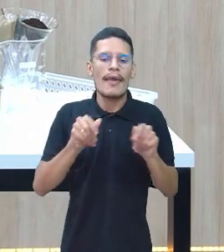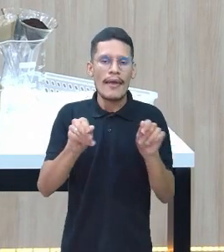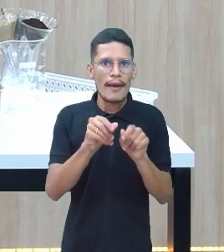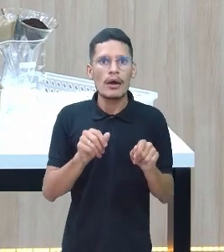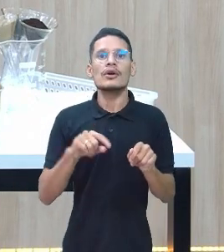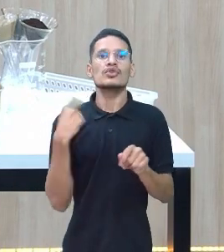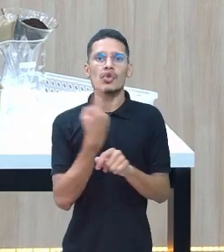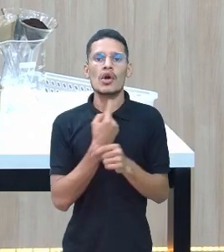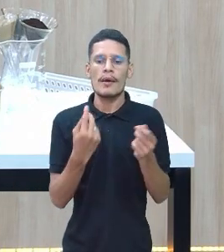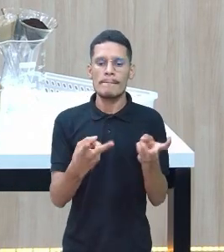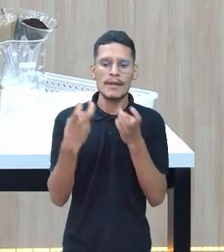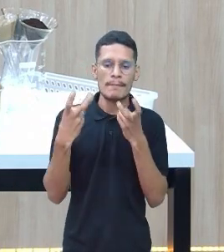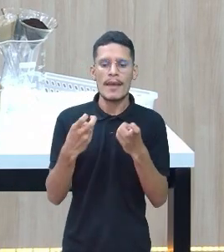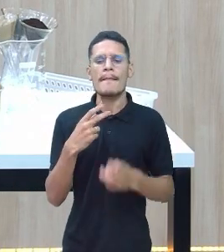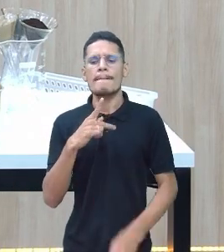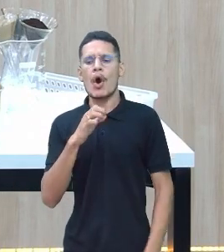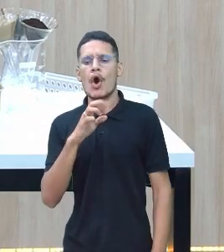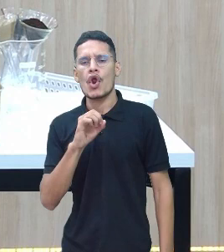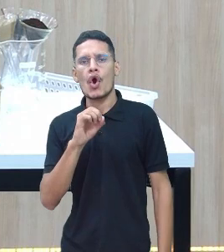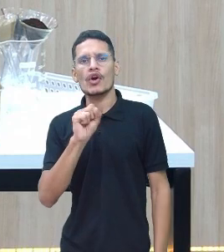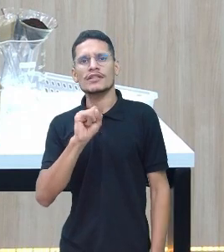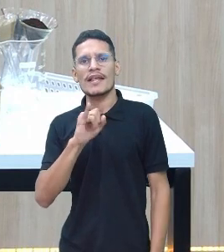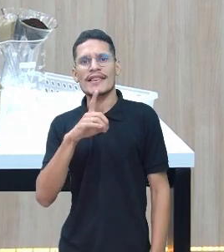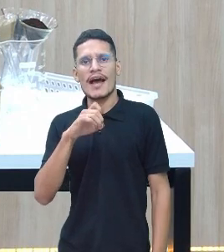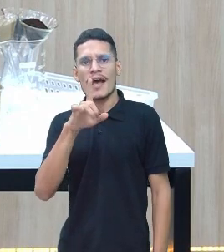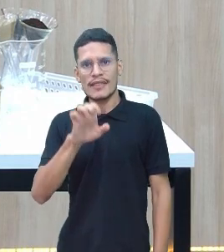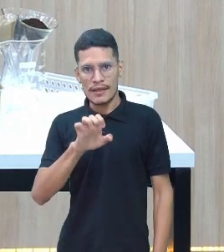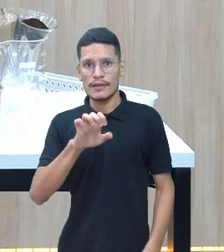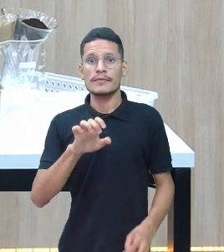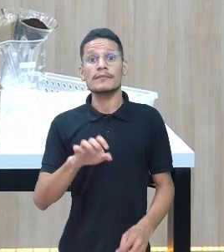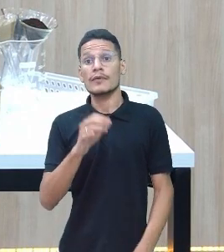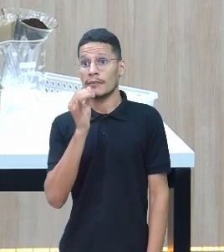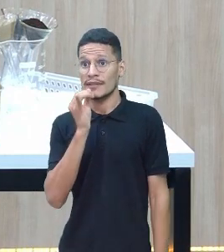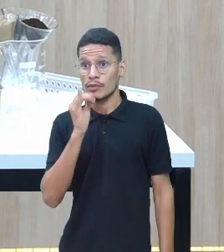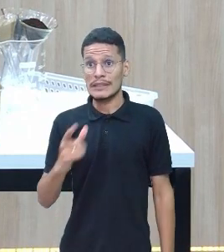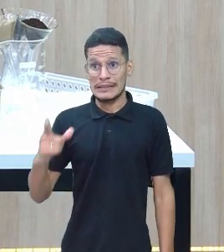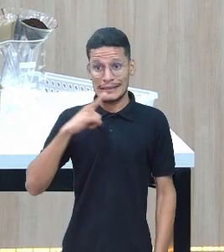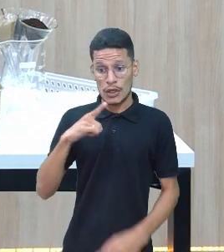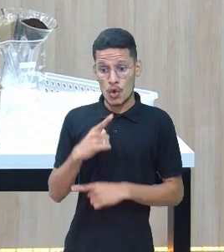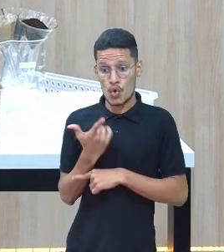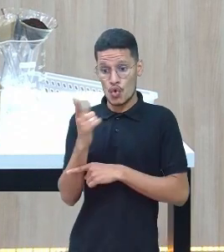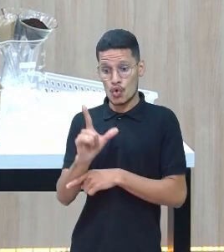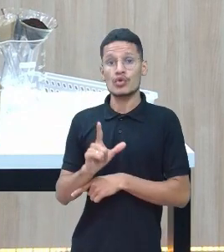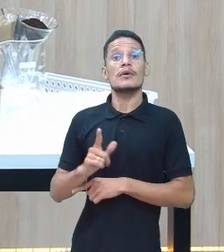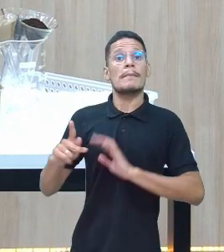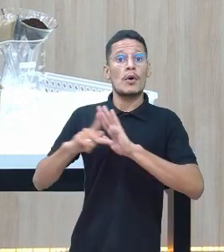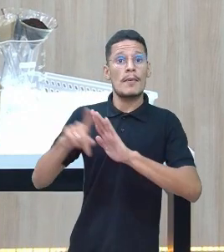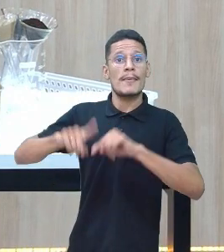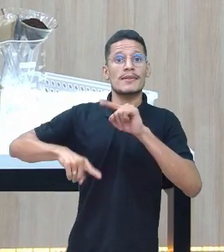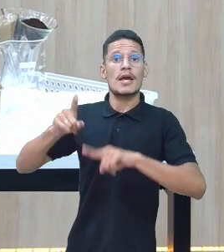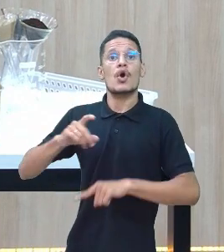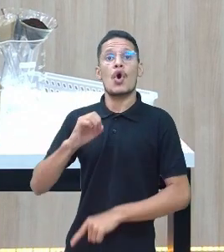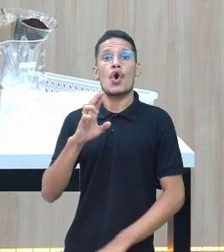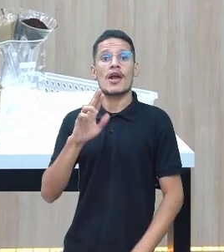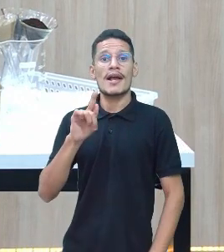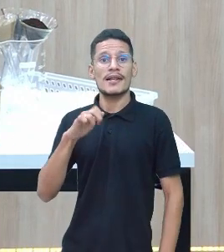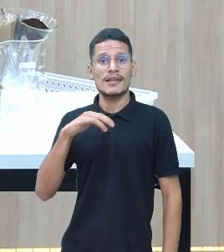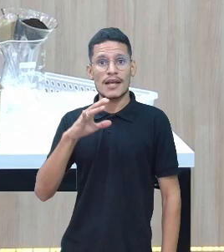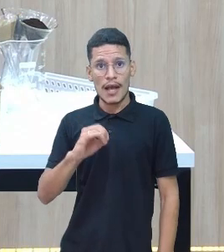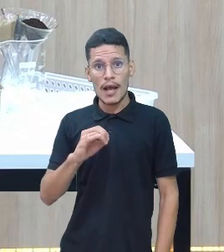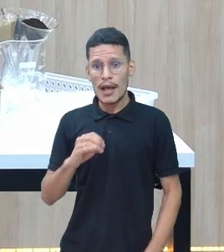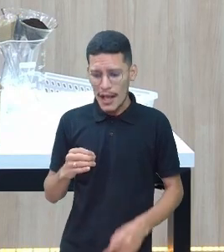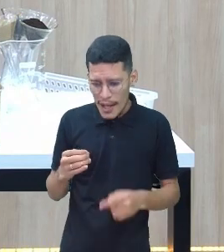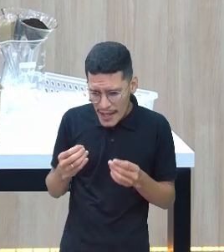vou perceber a porosidade. Já no solo rico em matéria orgânica, eu quase não percebo.